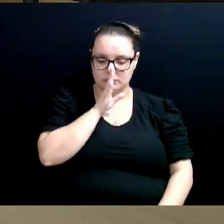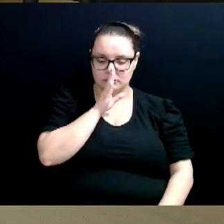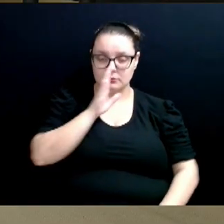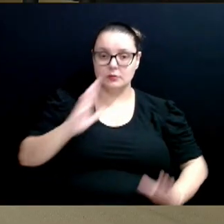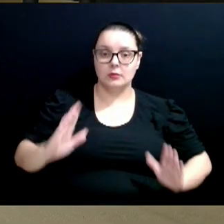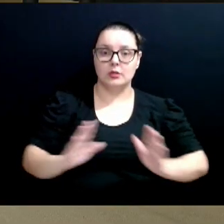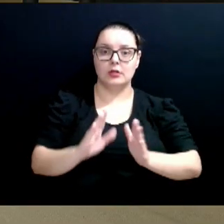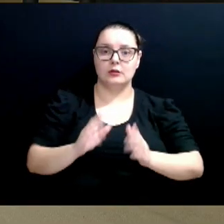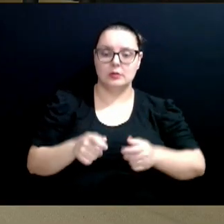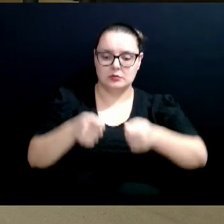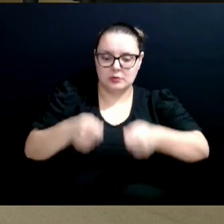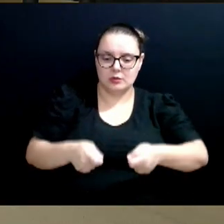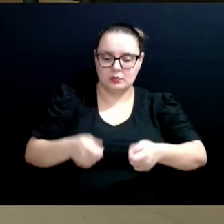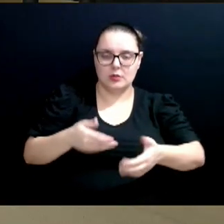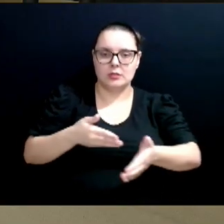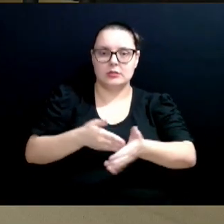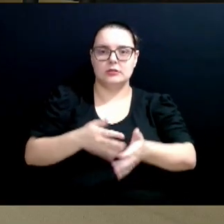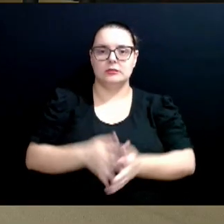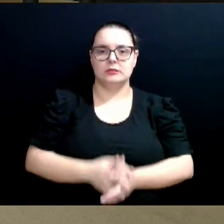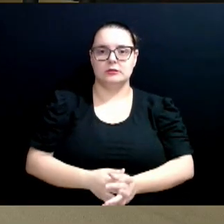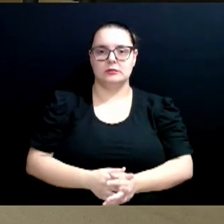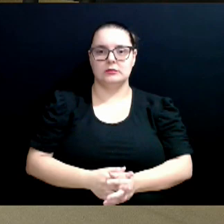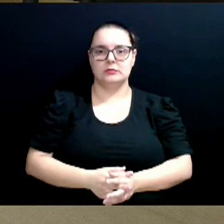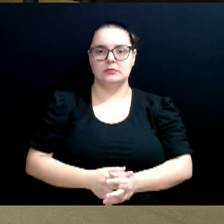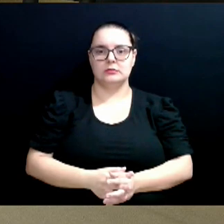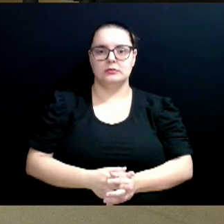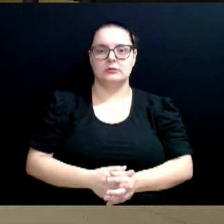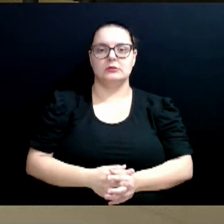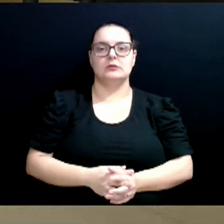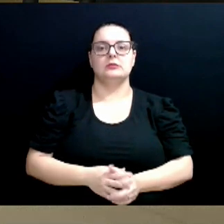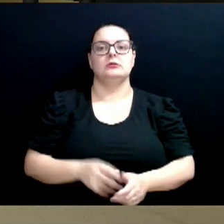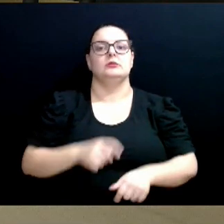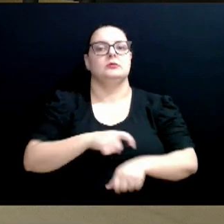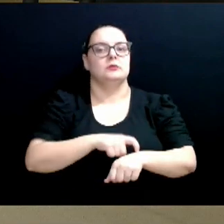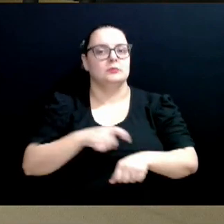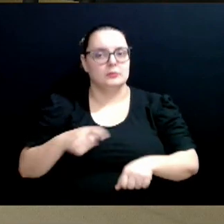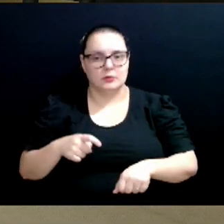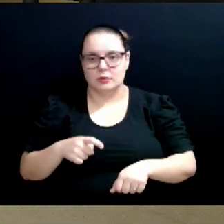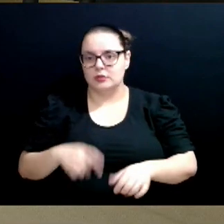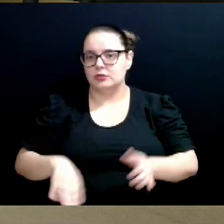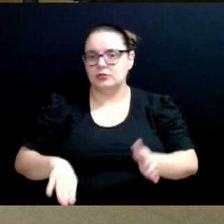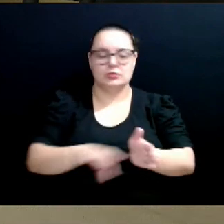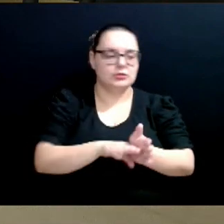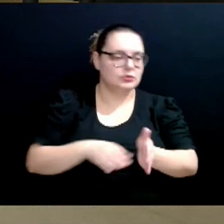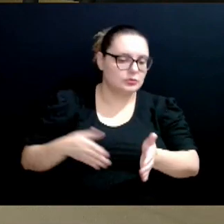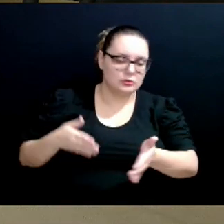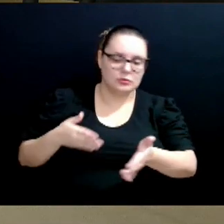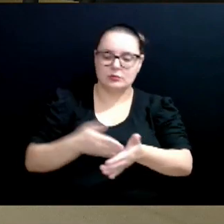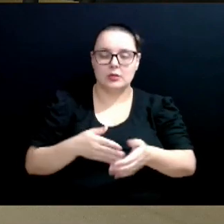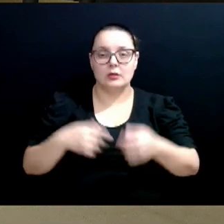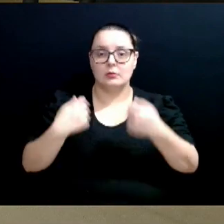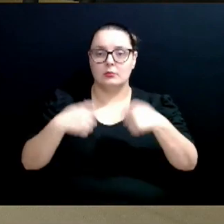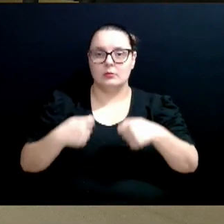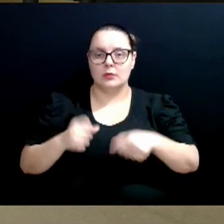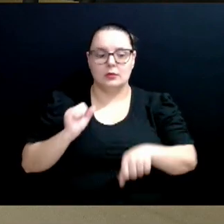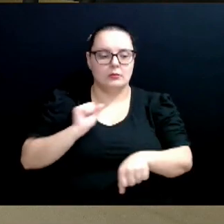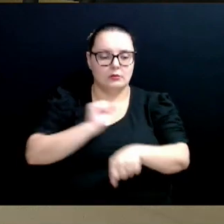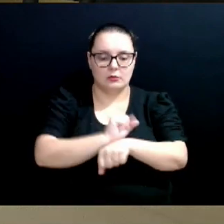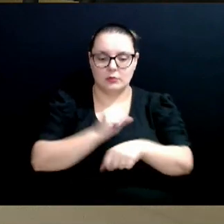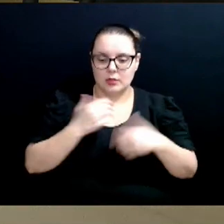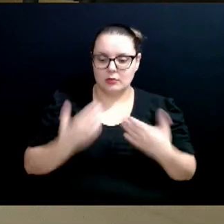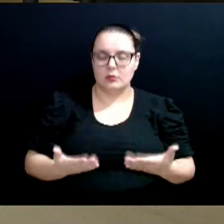limite? Né, se você está ali numa situação que te chegou no seu limite, você precisa parar com aquilo, você